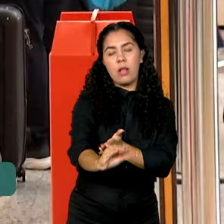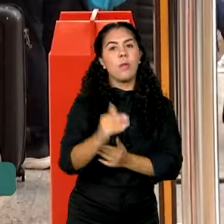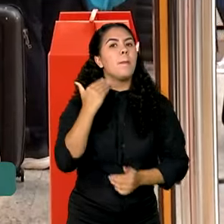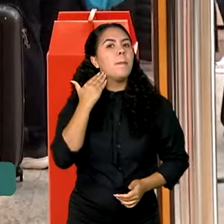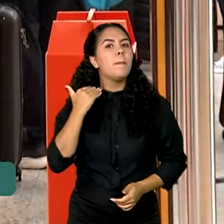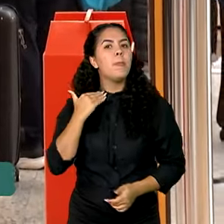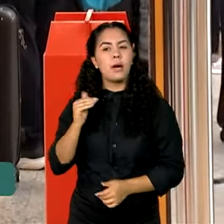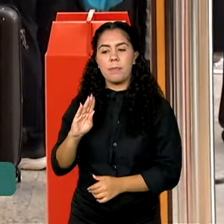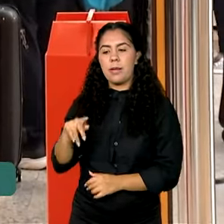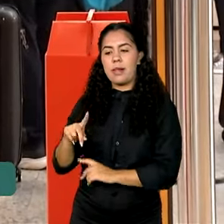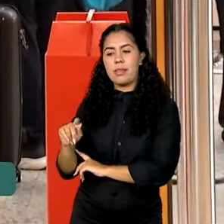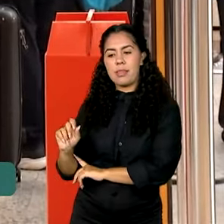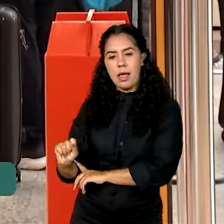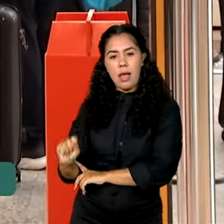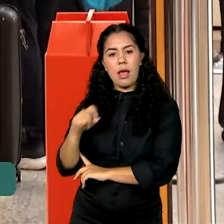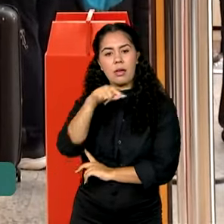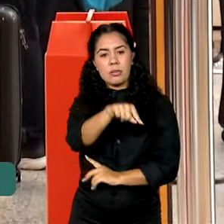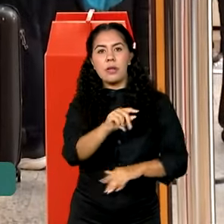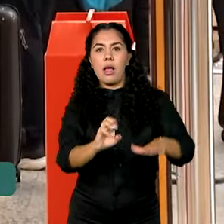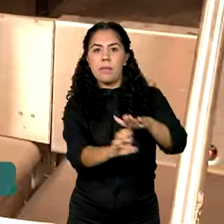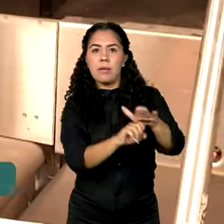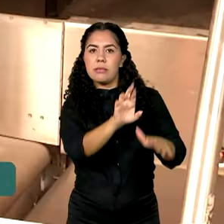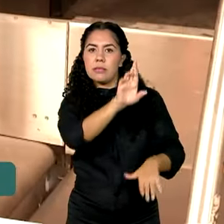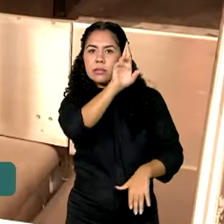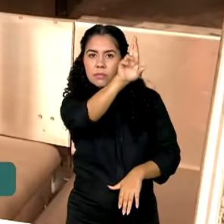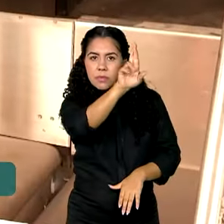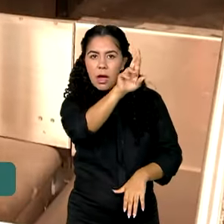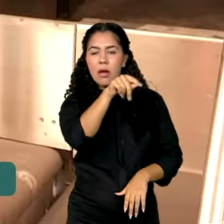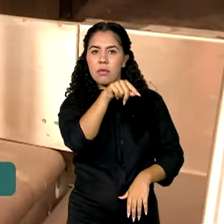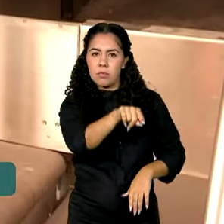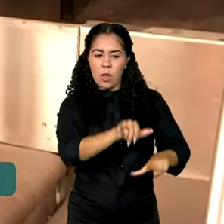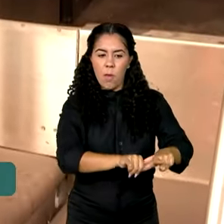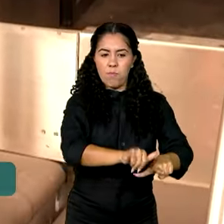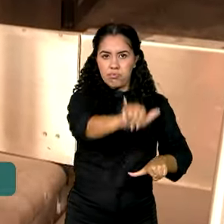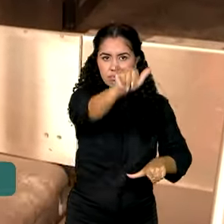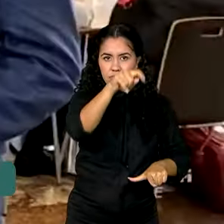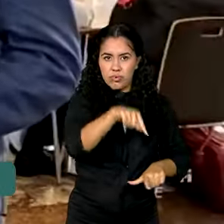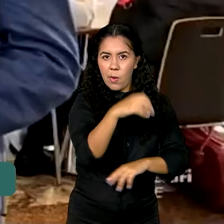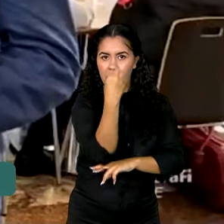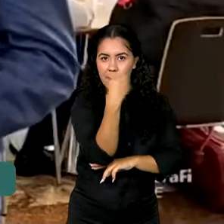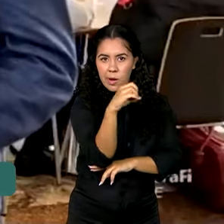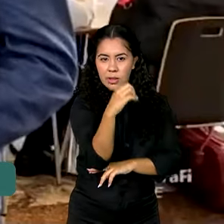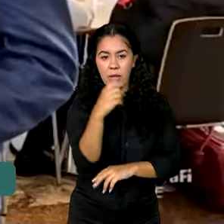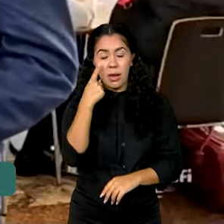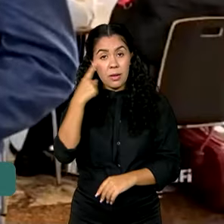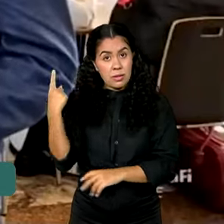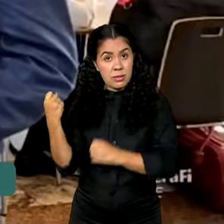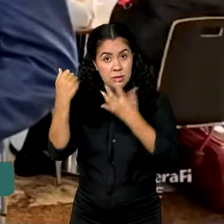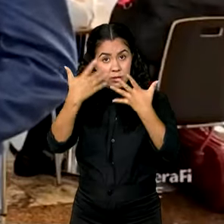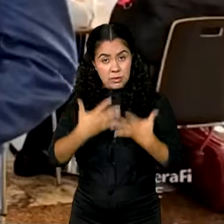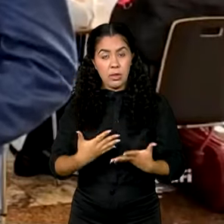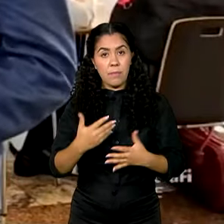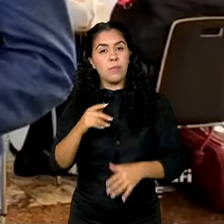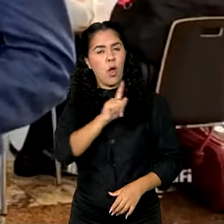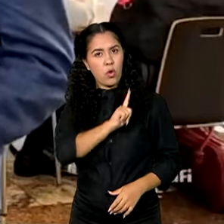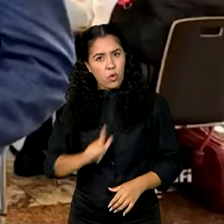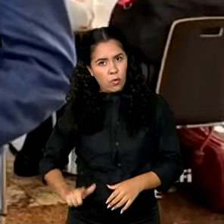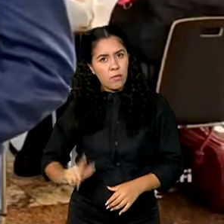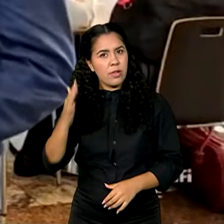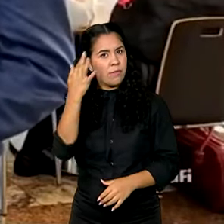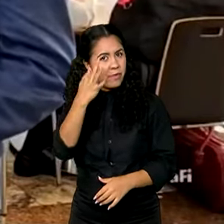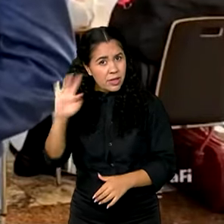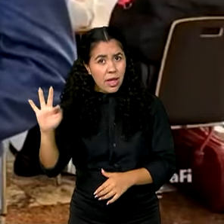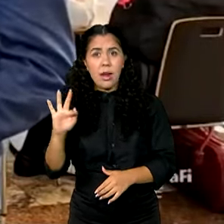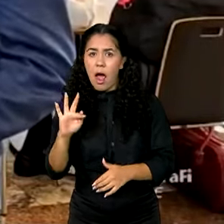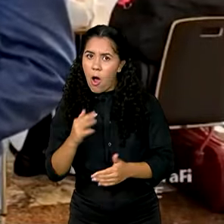BNDES à concessionária responsável pela gestão do aeroporto de Porto Alegre. Sem a participação do governo federal, seria impossível a